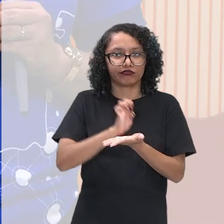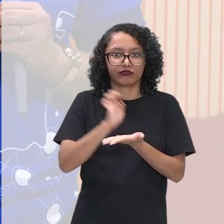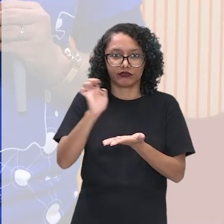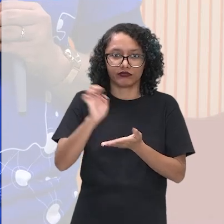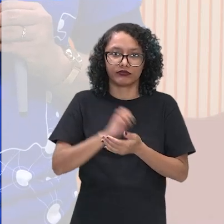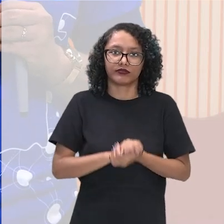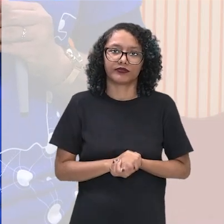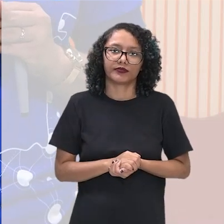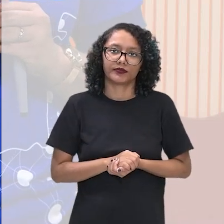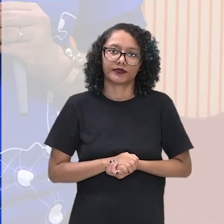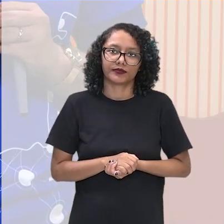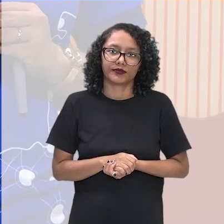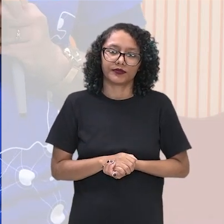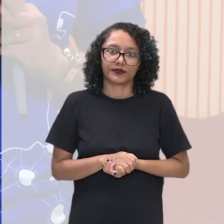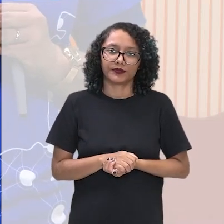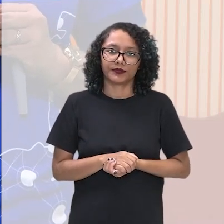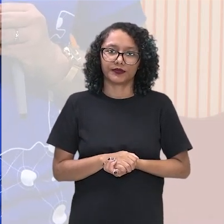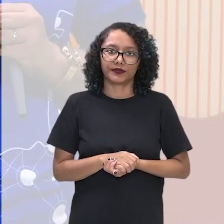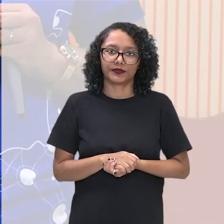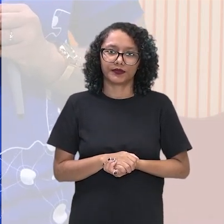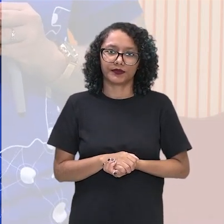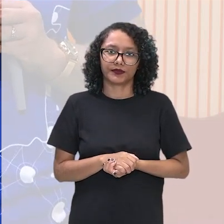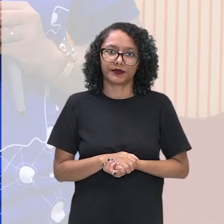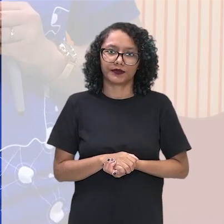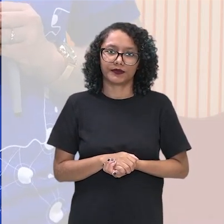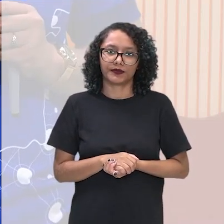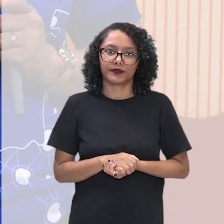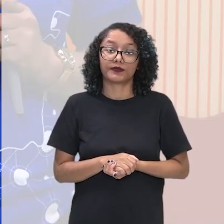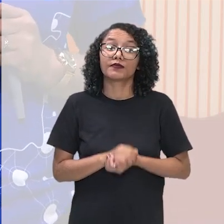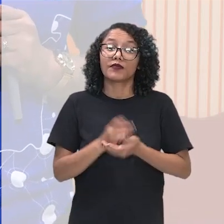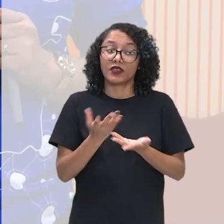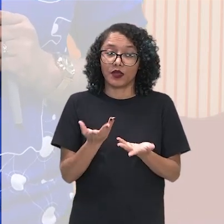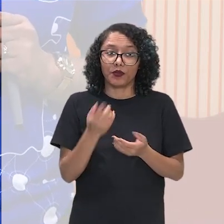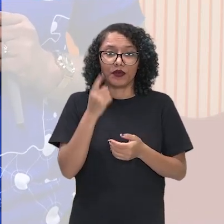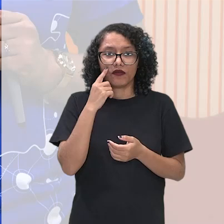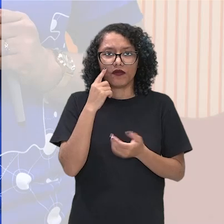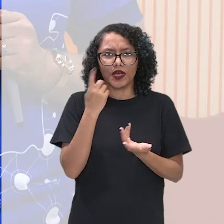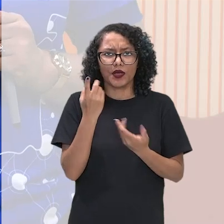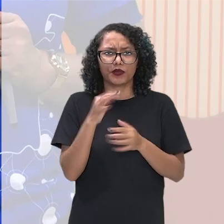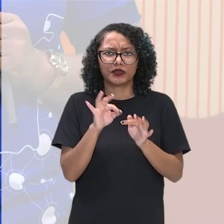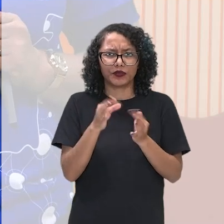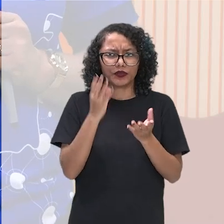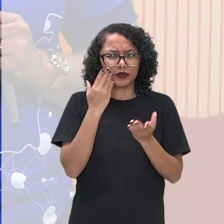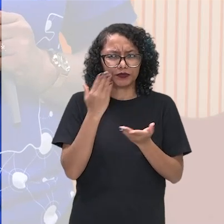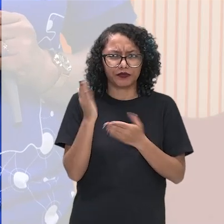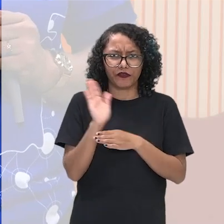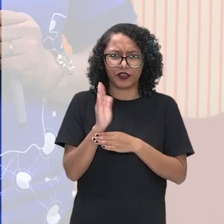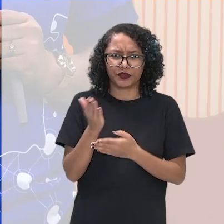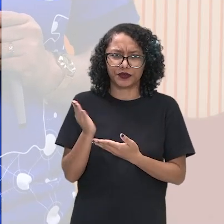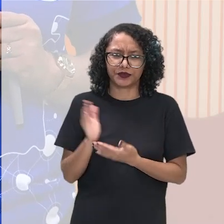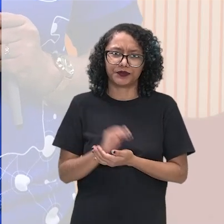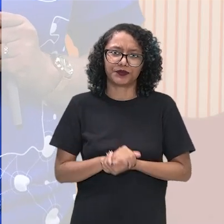exemplificar essa produção, vamos observar aqui essa animação.